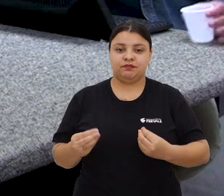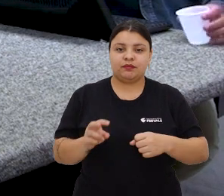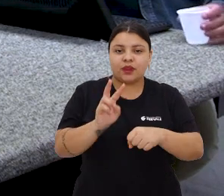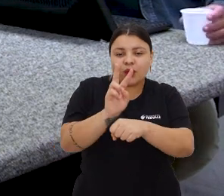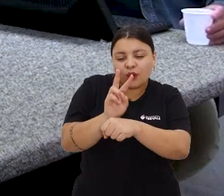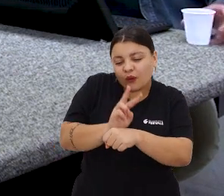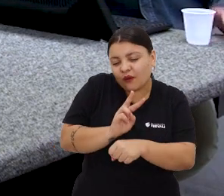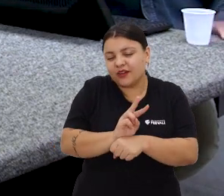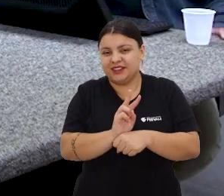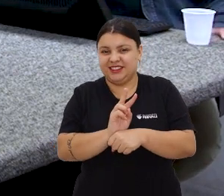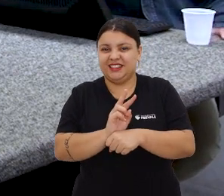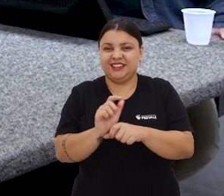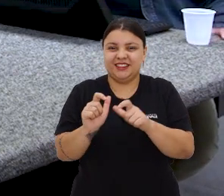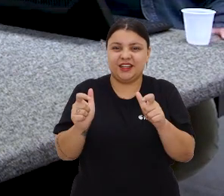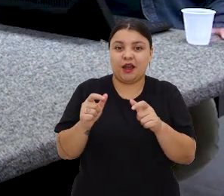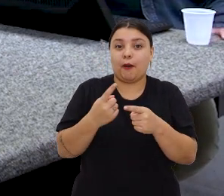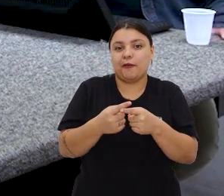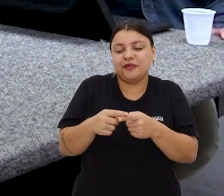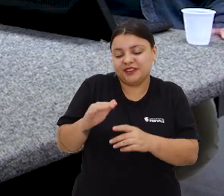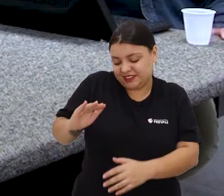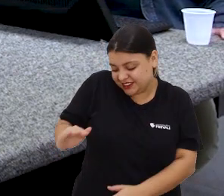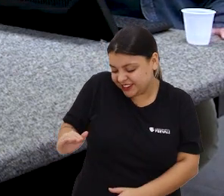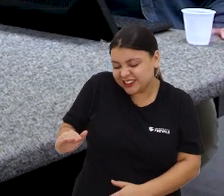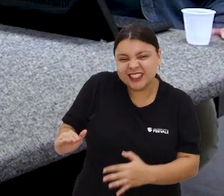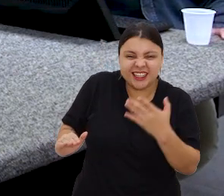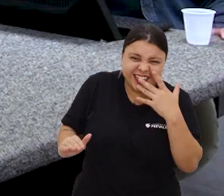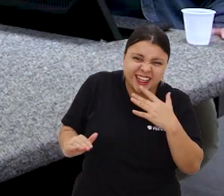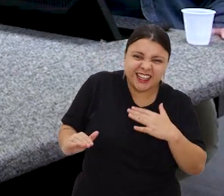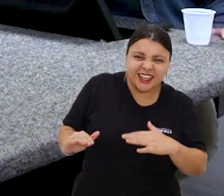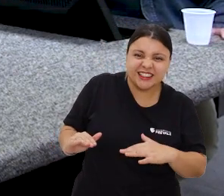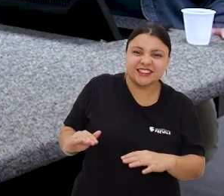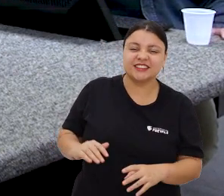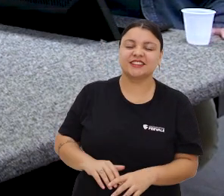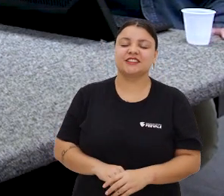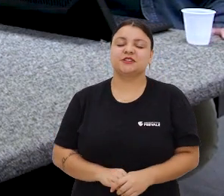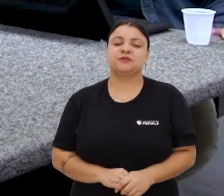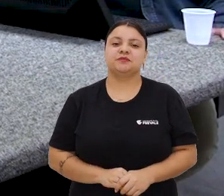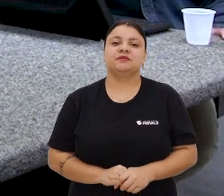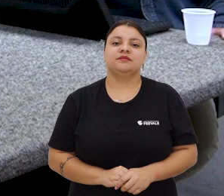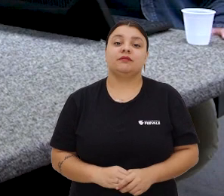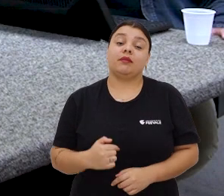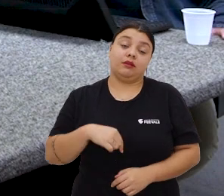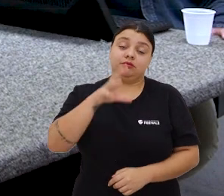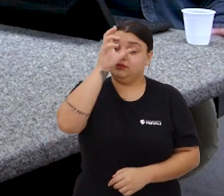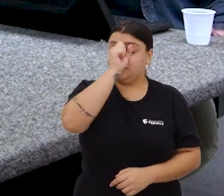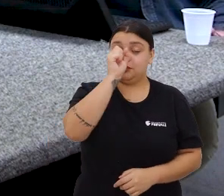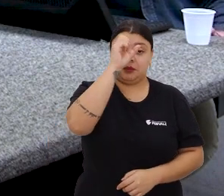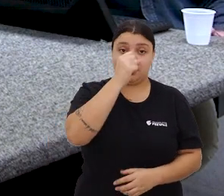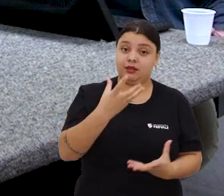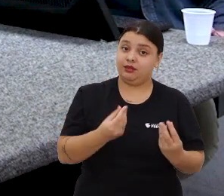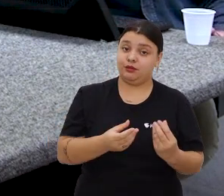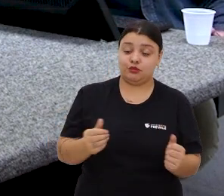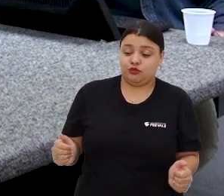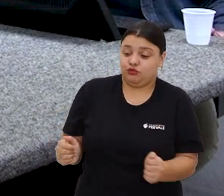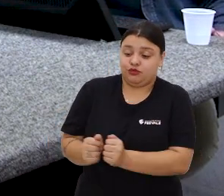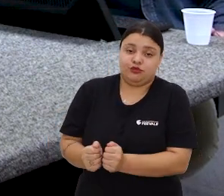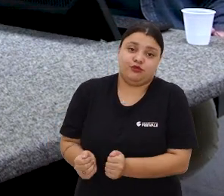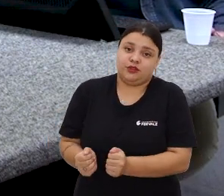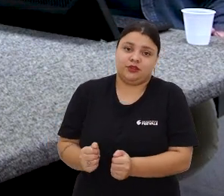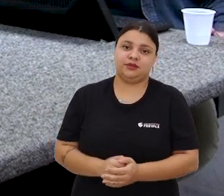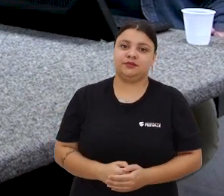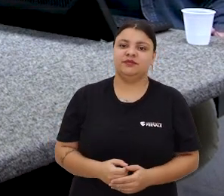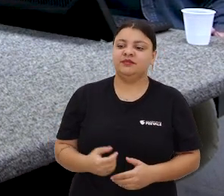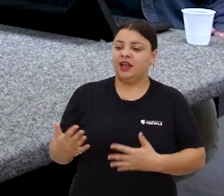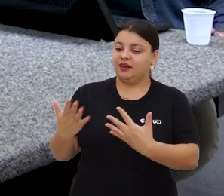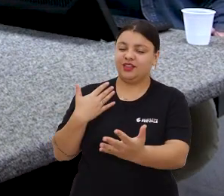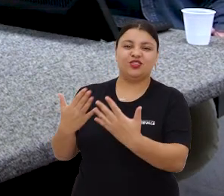cuidado muito maior, porque eles são pequenos, né? E eu tô aprendendo muito com eles. Né? Tá sendo uma